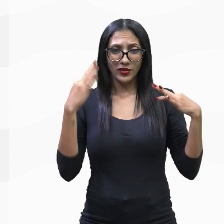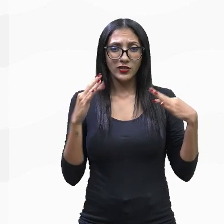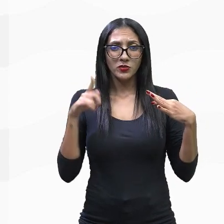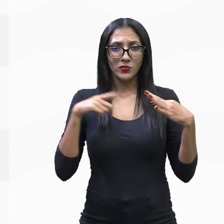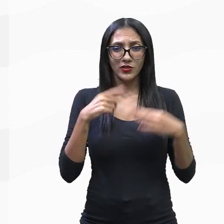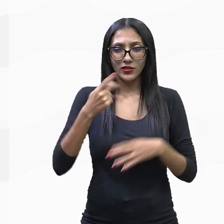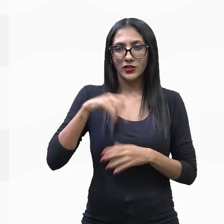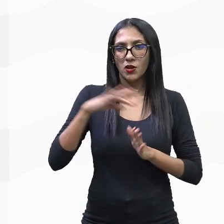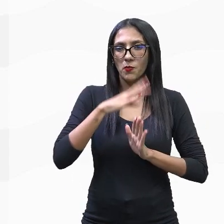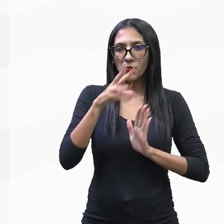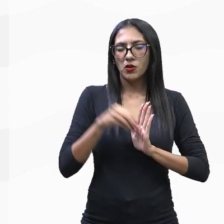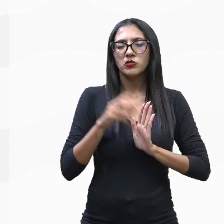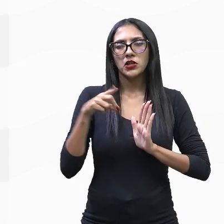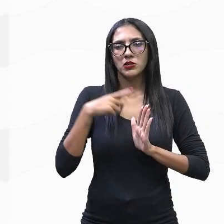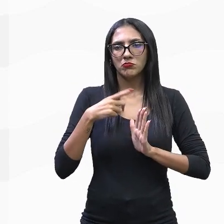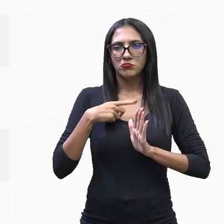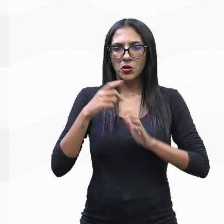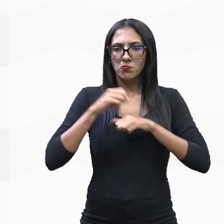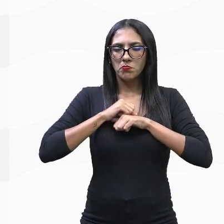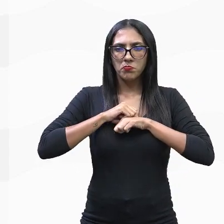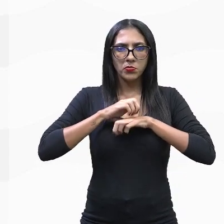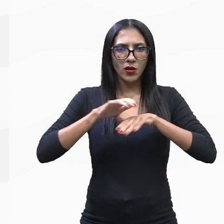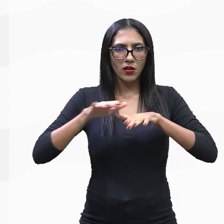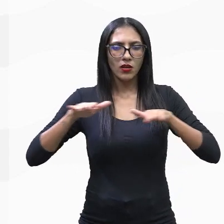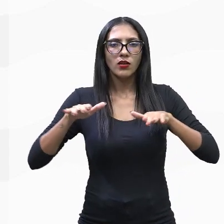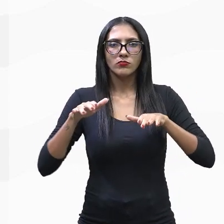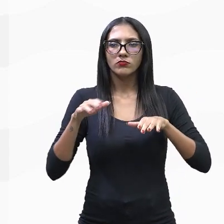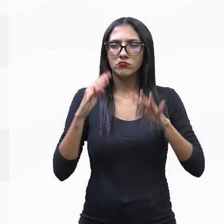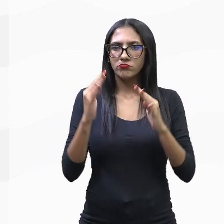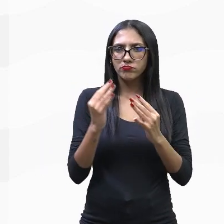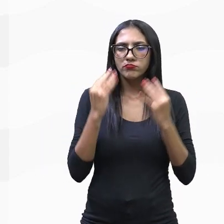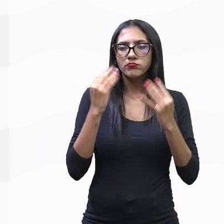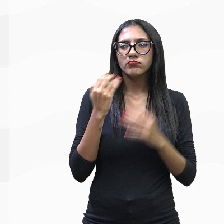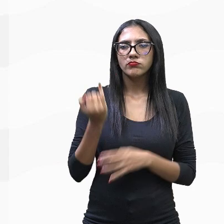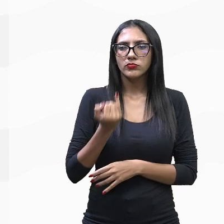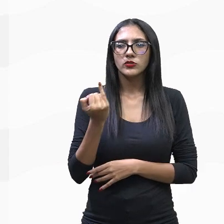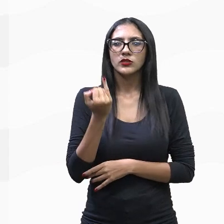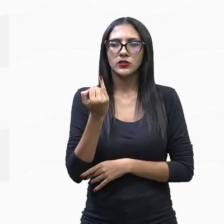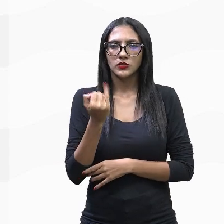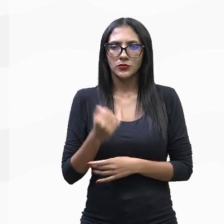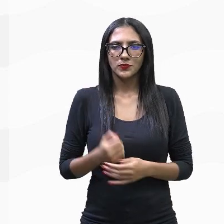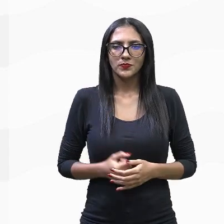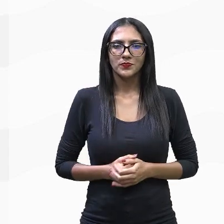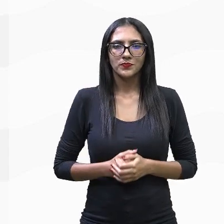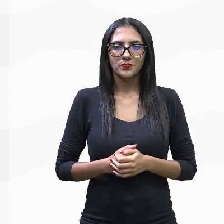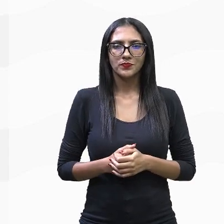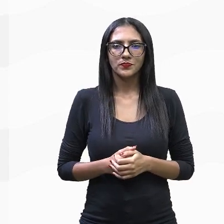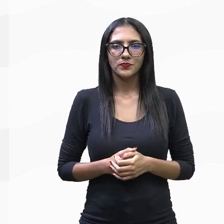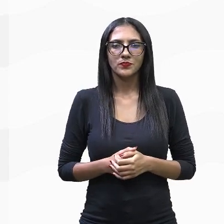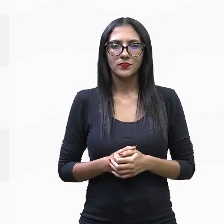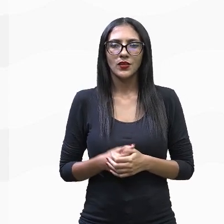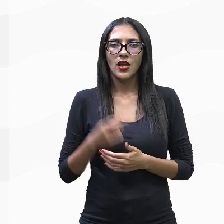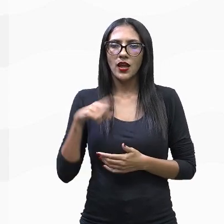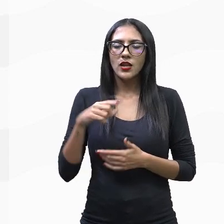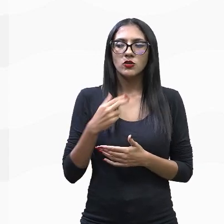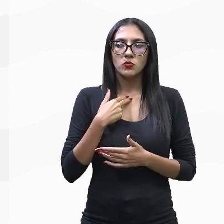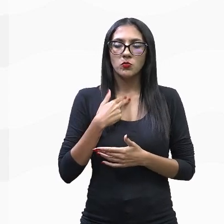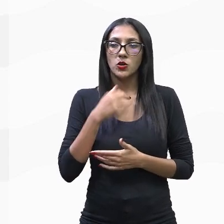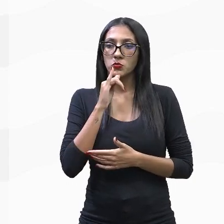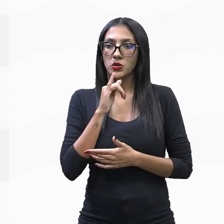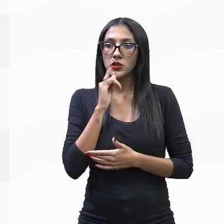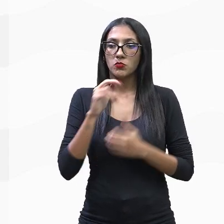ele cresce, não é, como uma forma de gerar renda para sem degradar o